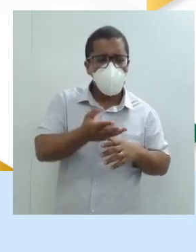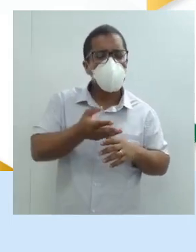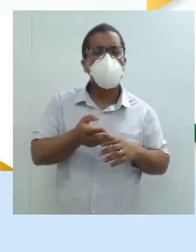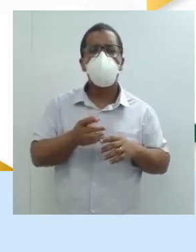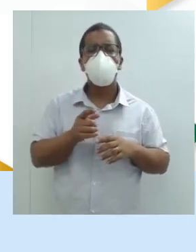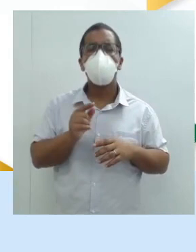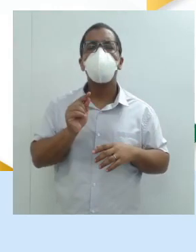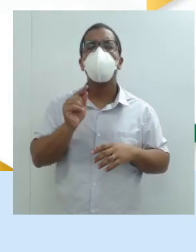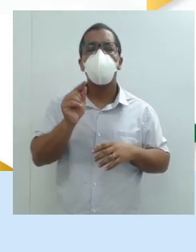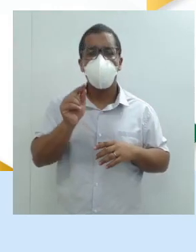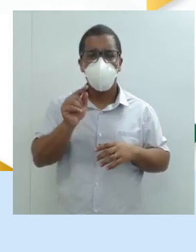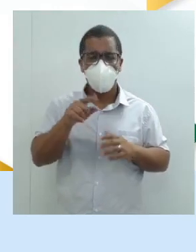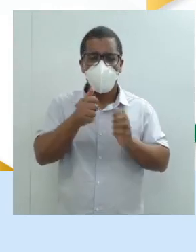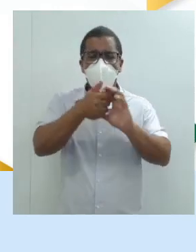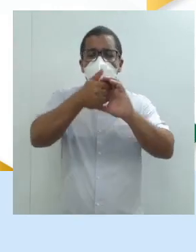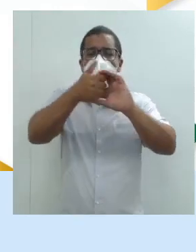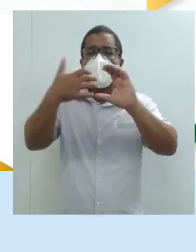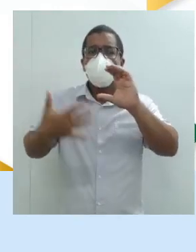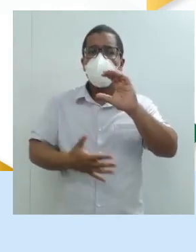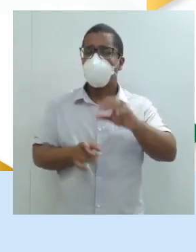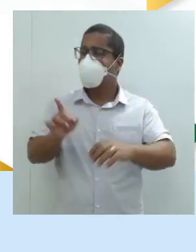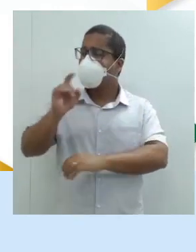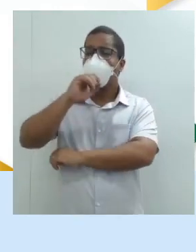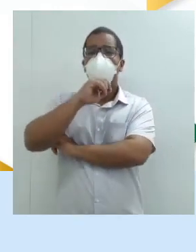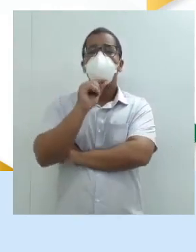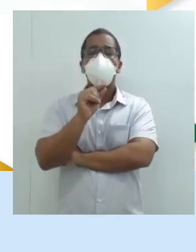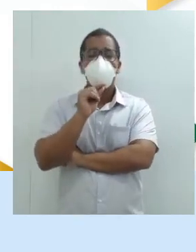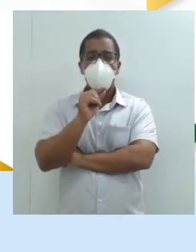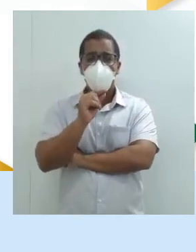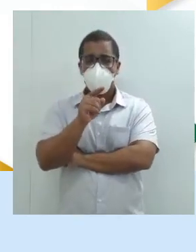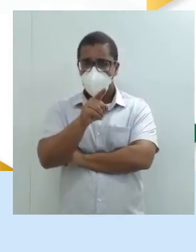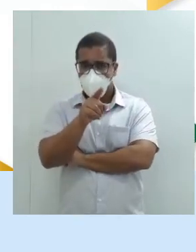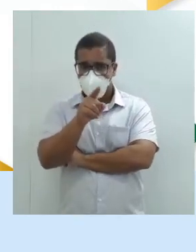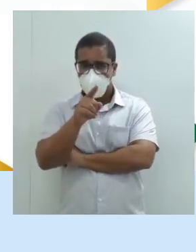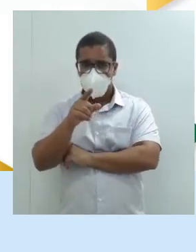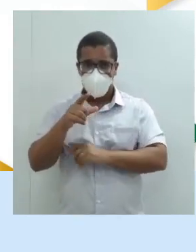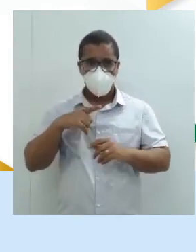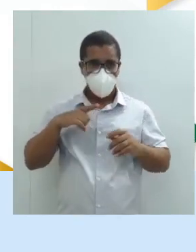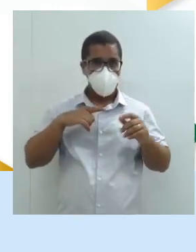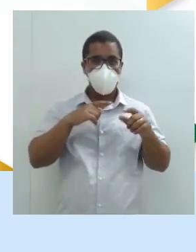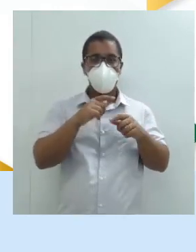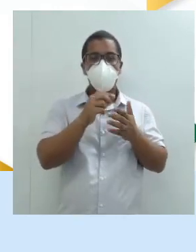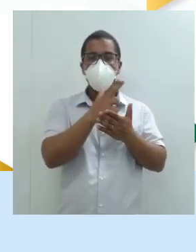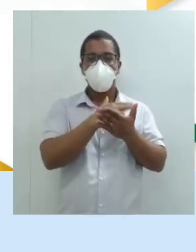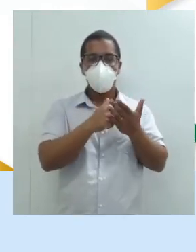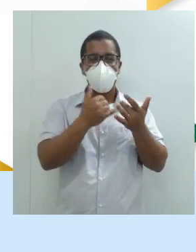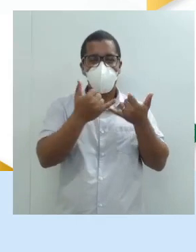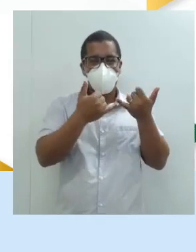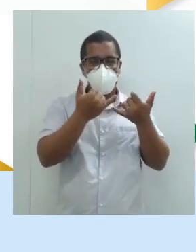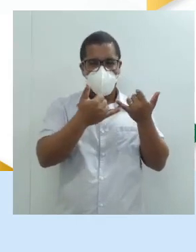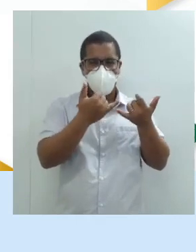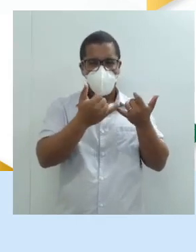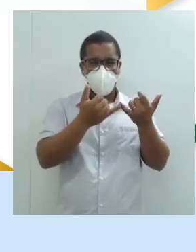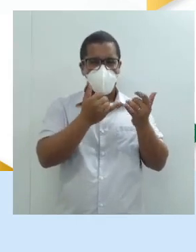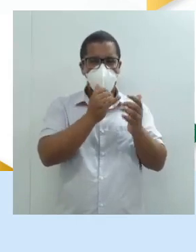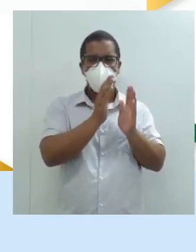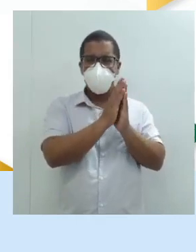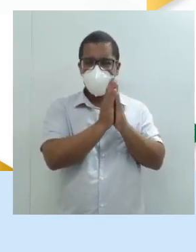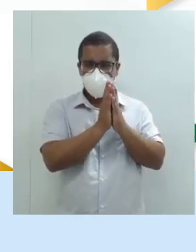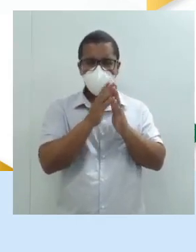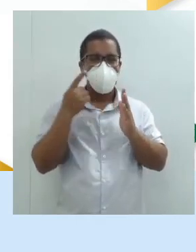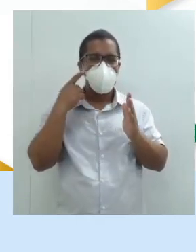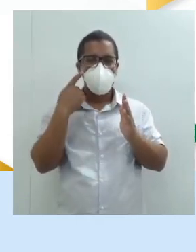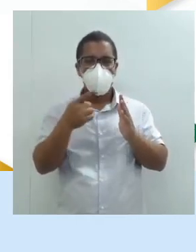é a caracterização desse esporte, que é o boliche? Quem assiste desenho animado, talvez não na época de vocês, mas na minha assistia muito,